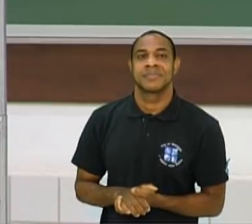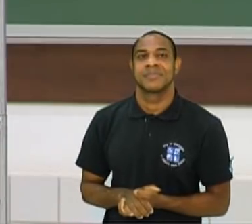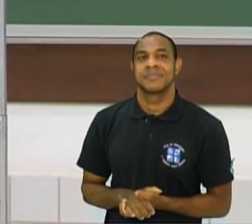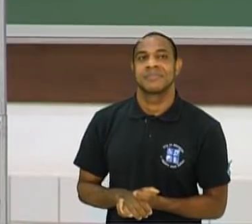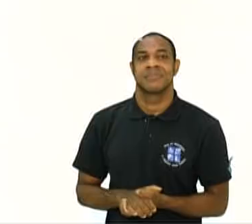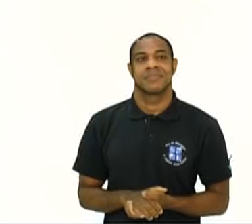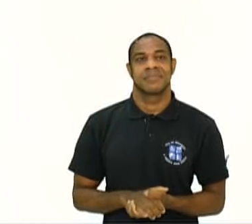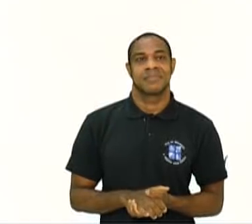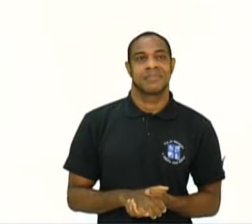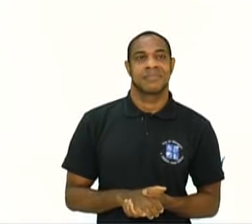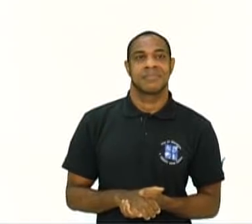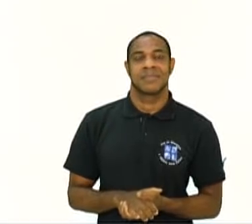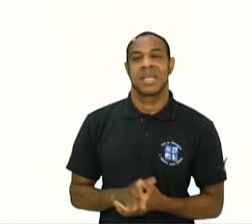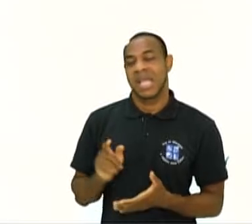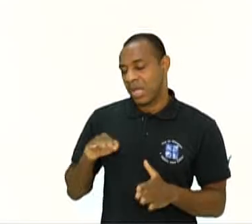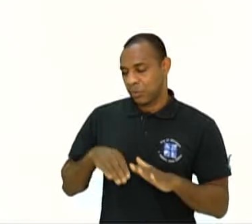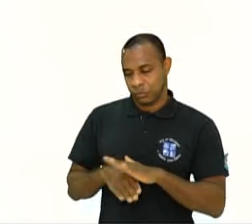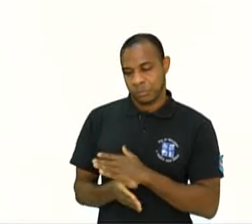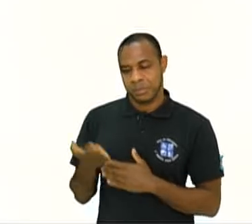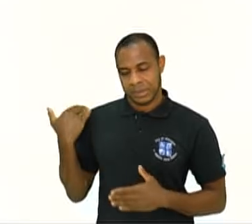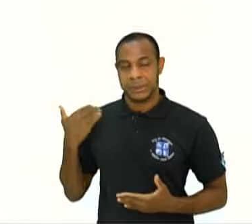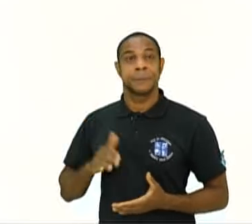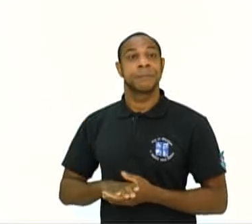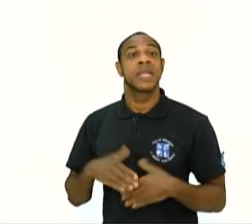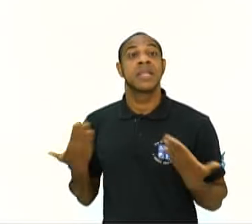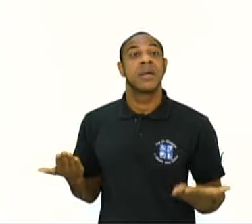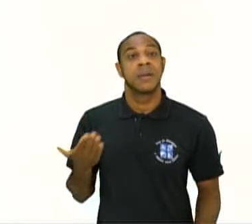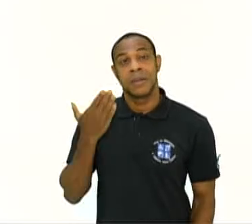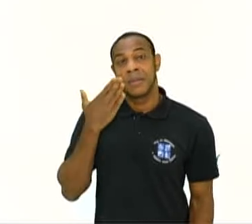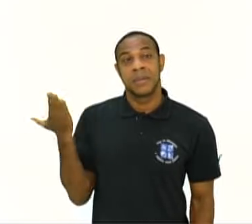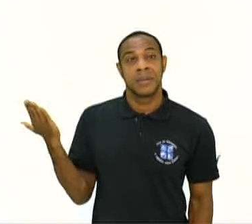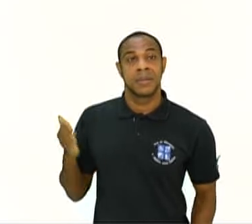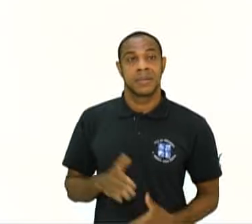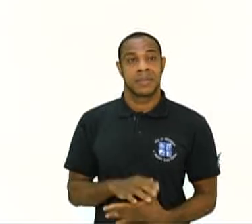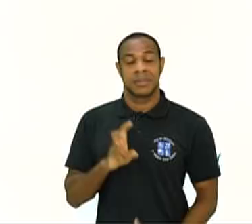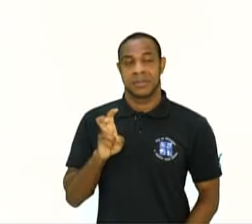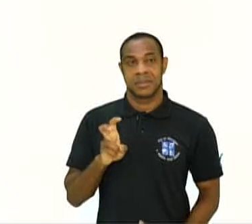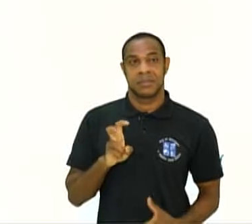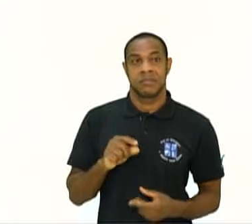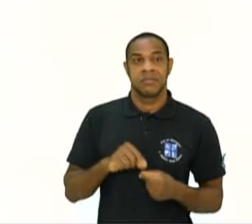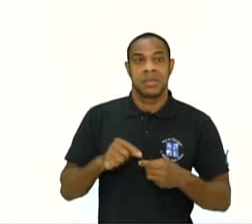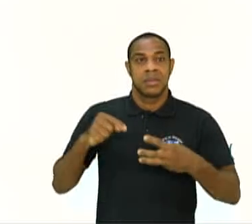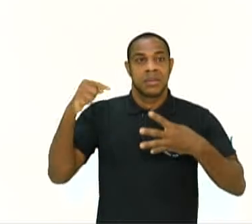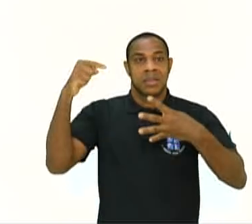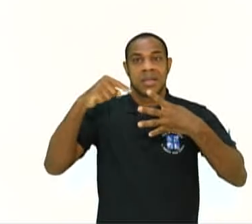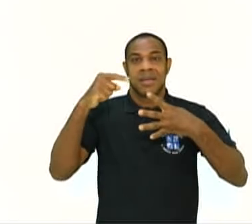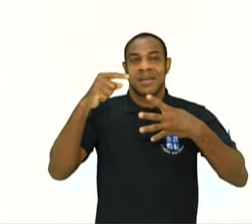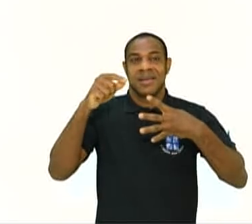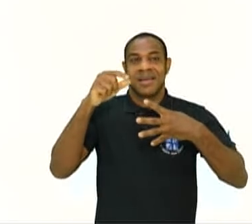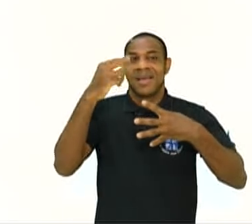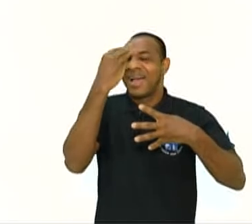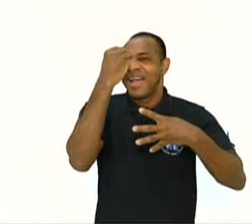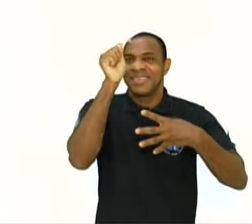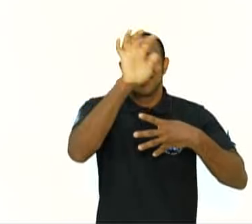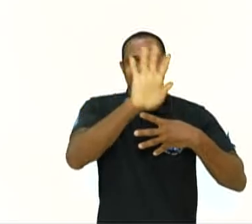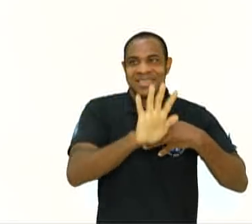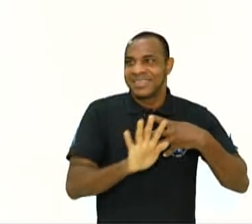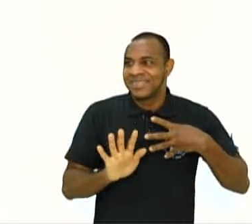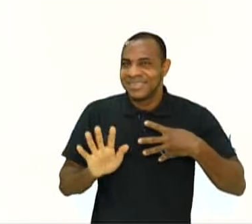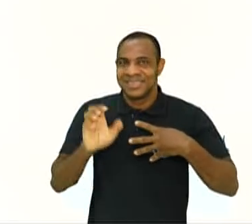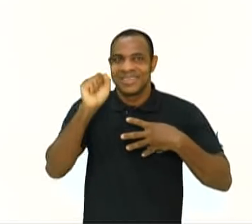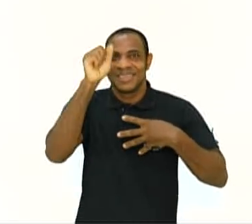Number 5. Match pictures to sentences. Vocês vão numerar as figuras ali com as